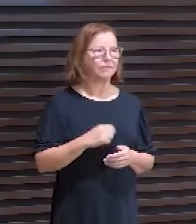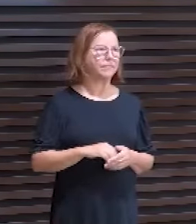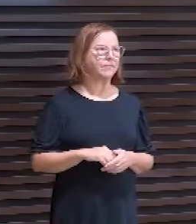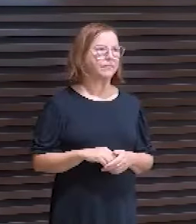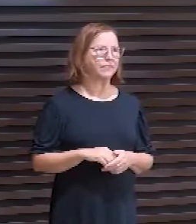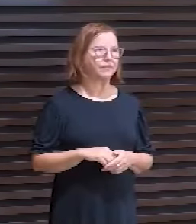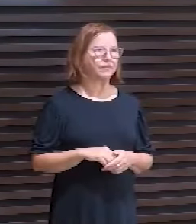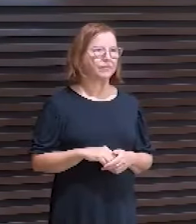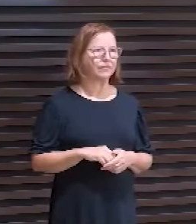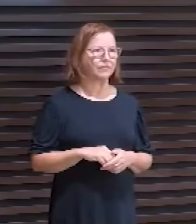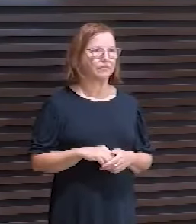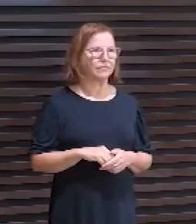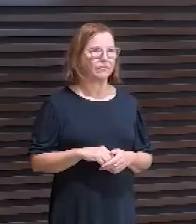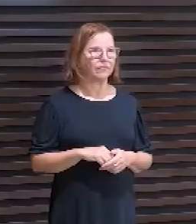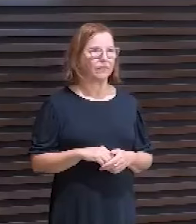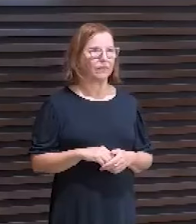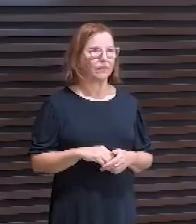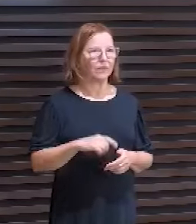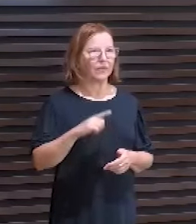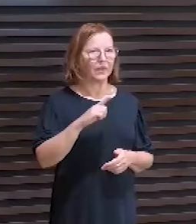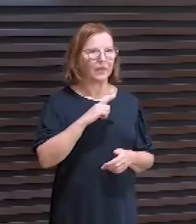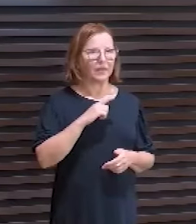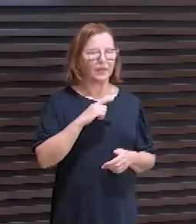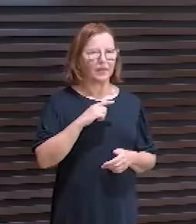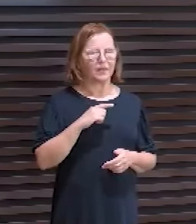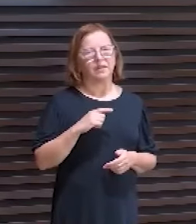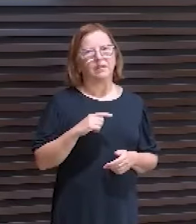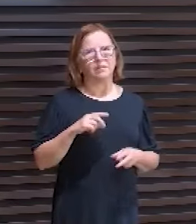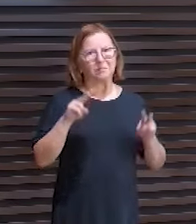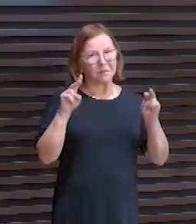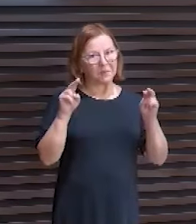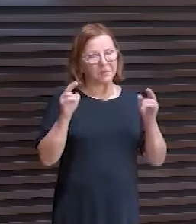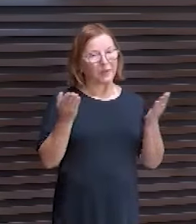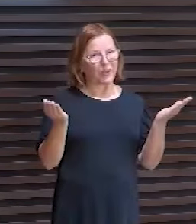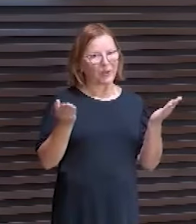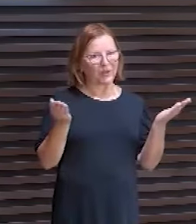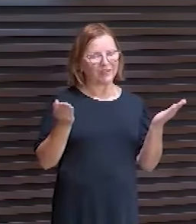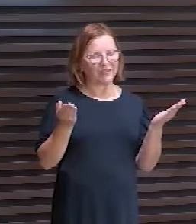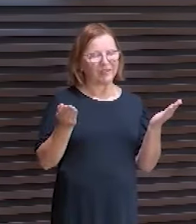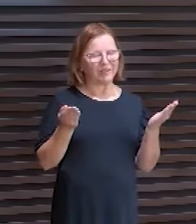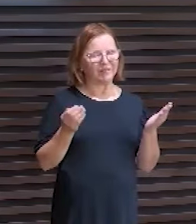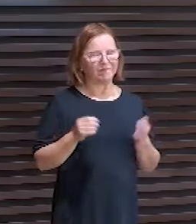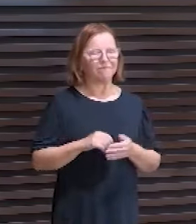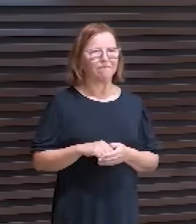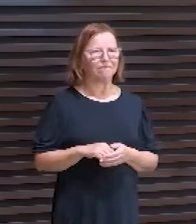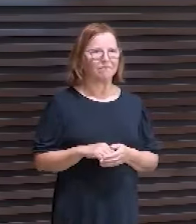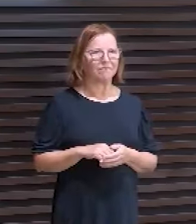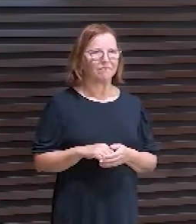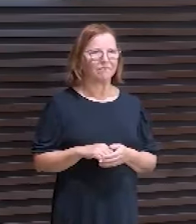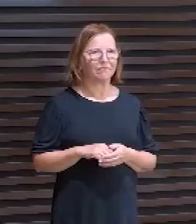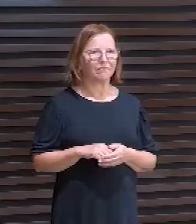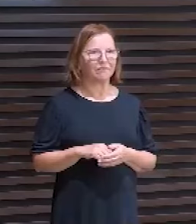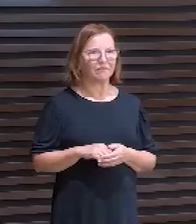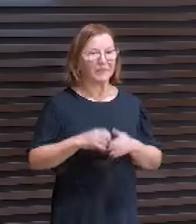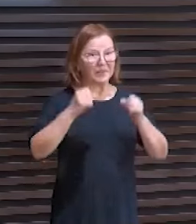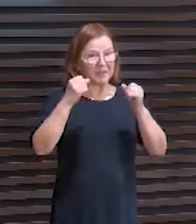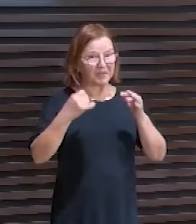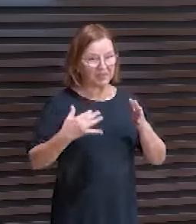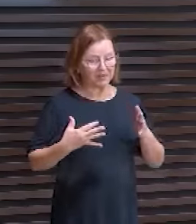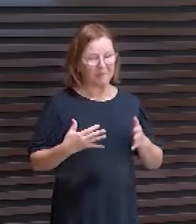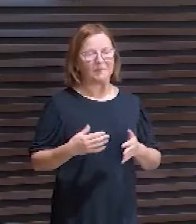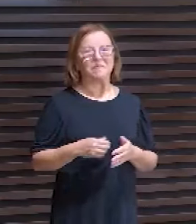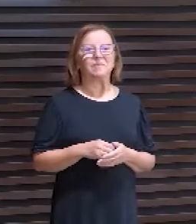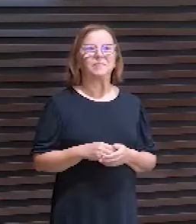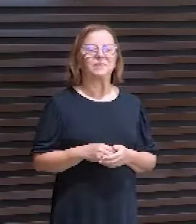mesmo existe uma expressão hoje que é que que cai muito bem nessa questão do Ego a